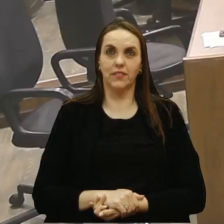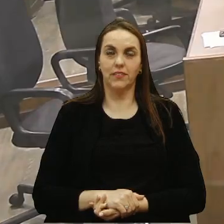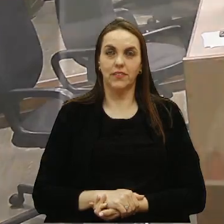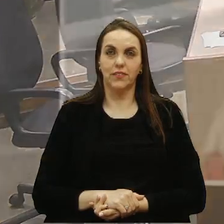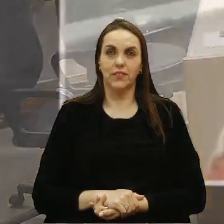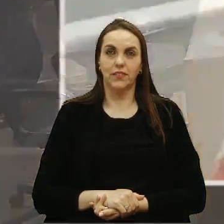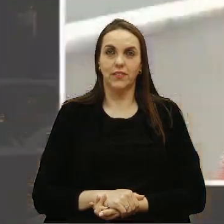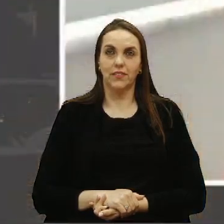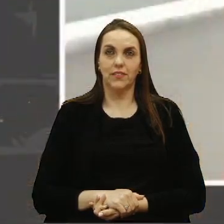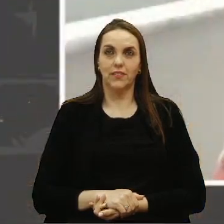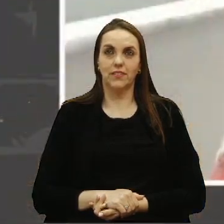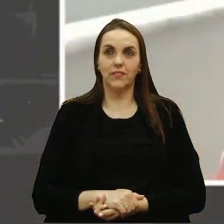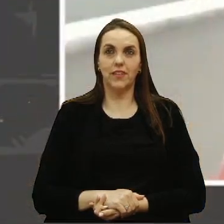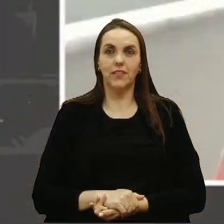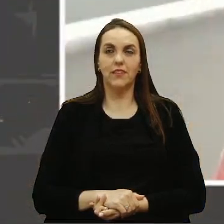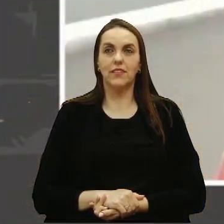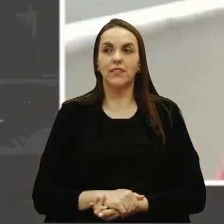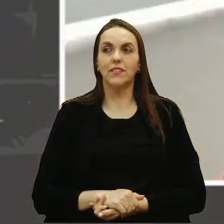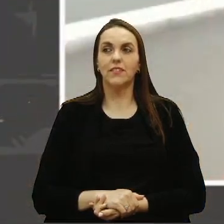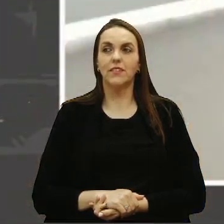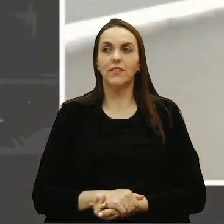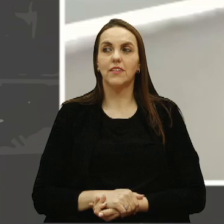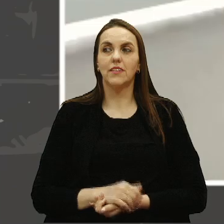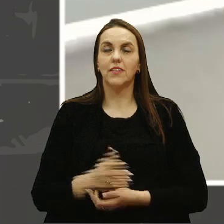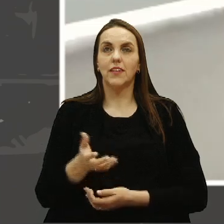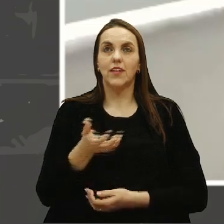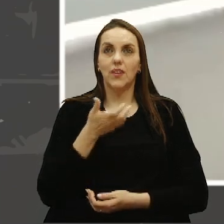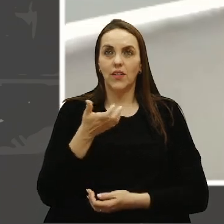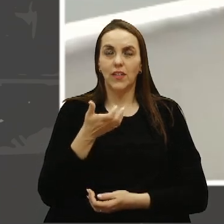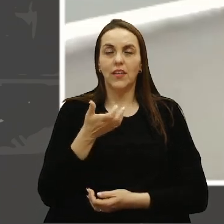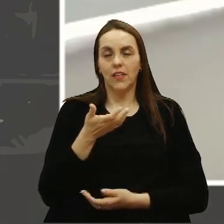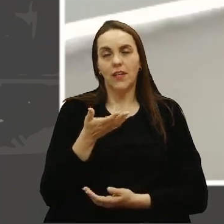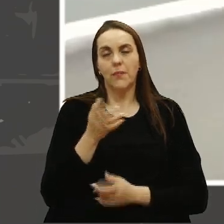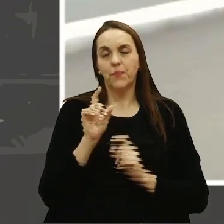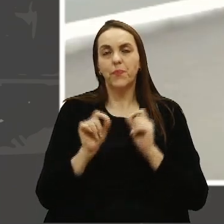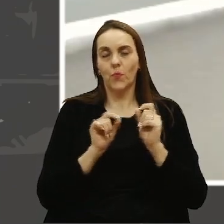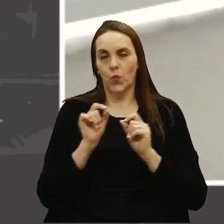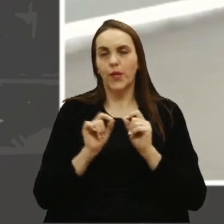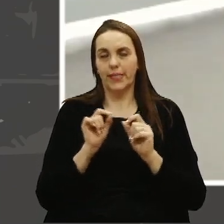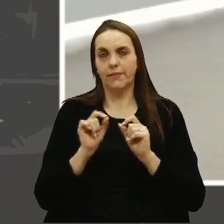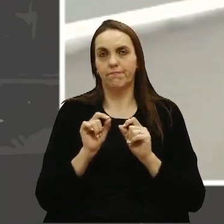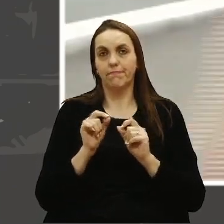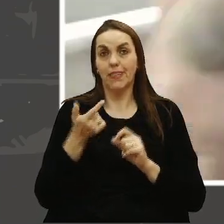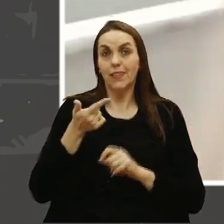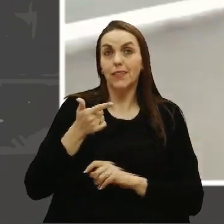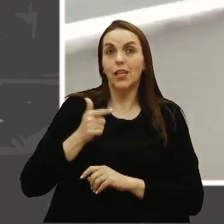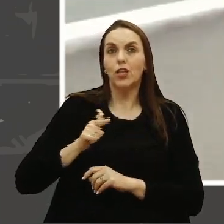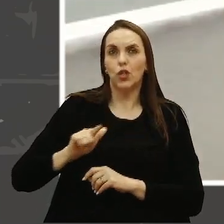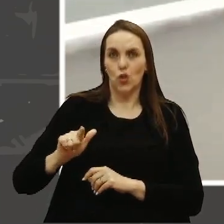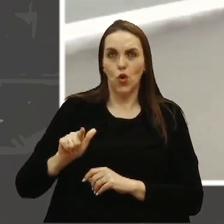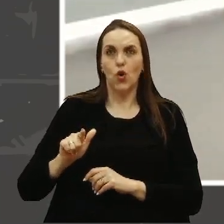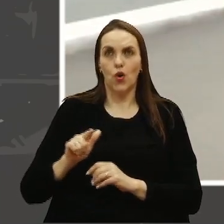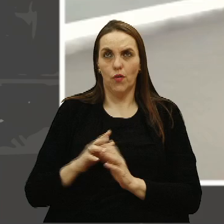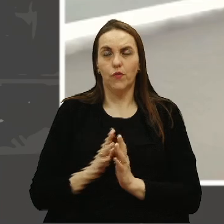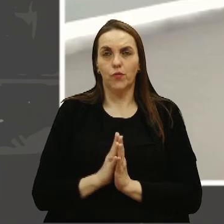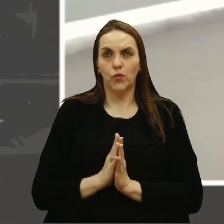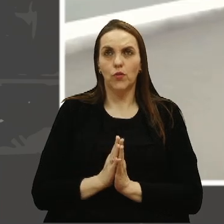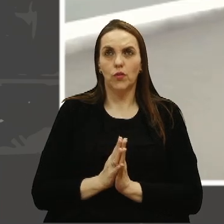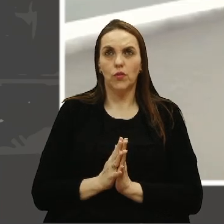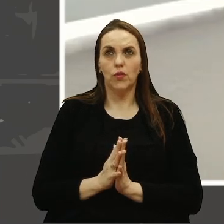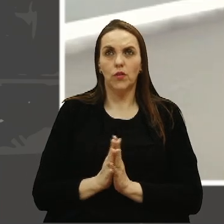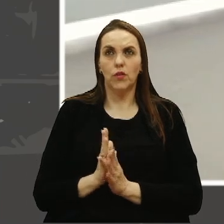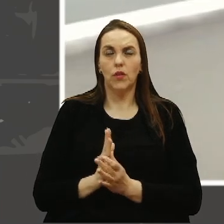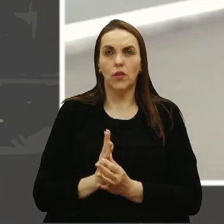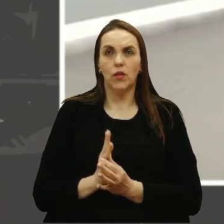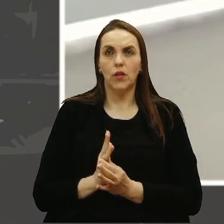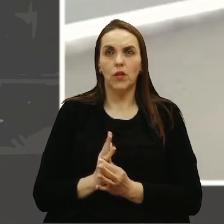Eu queria assim, olha, eu não gostaria que mais uma vez as deturpações fossem feitas e a